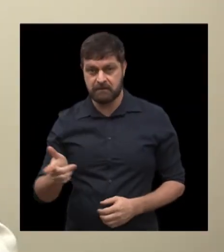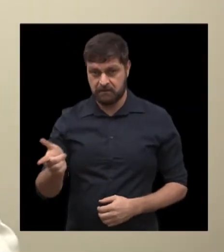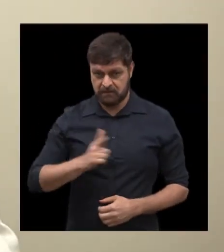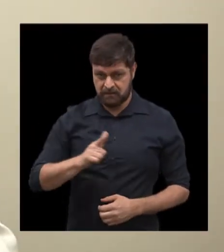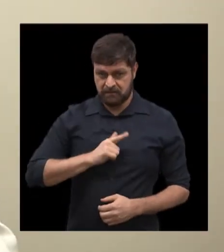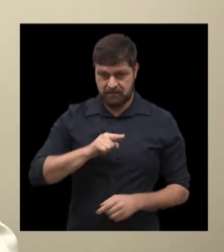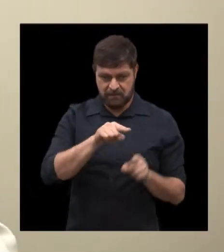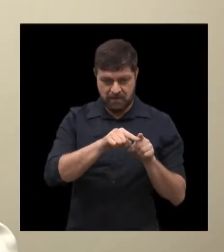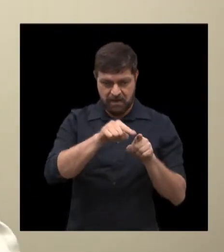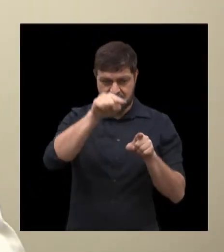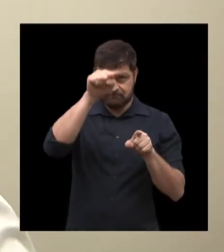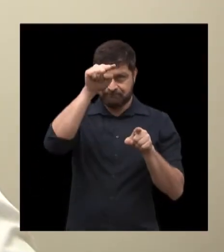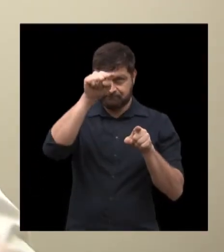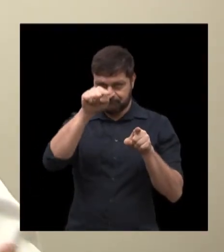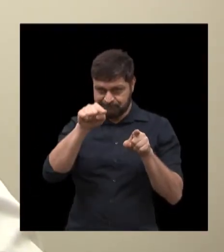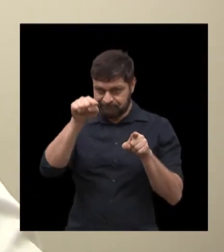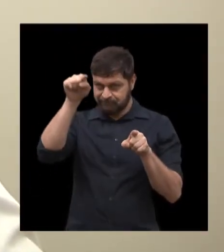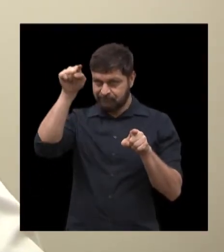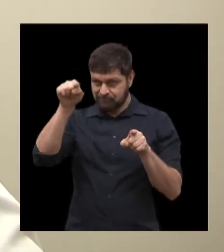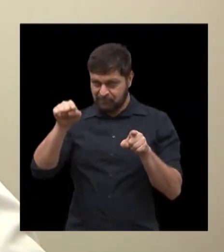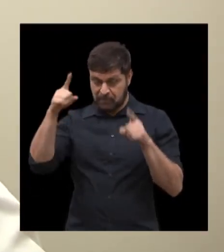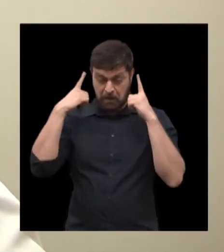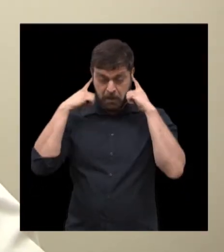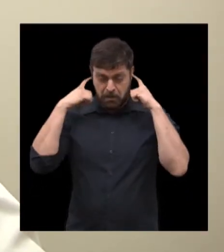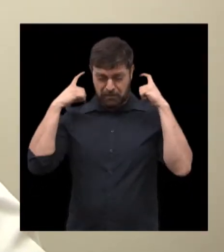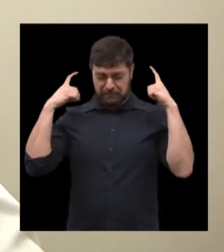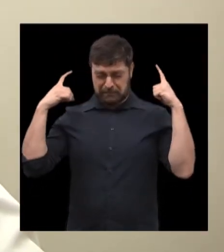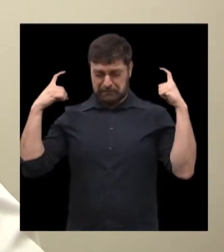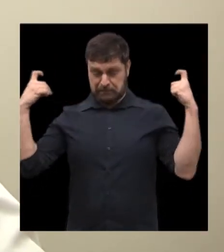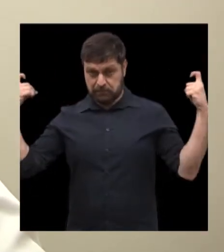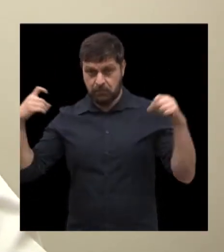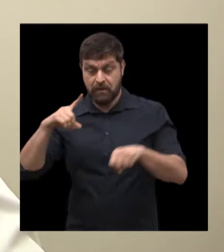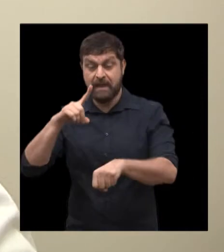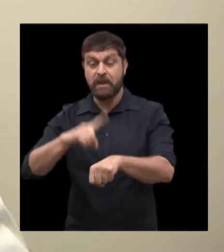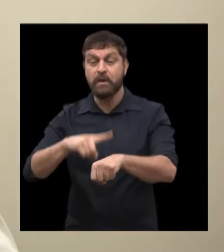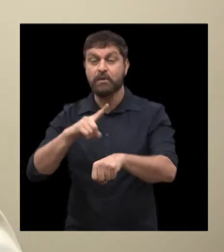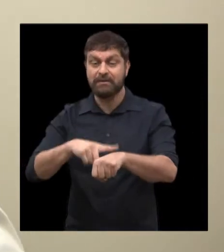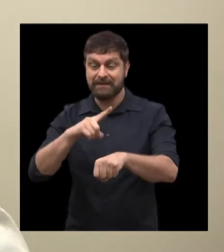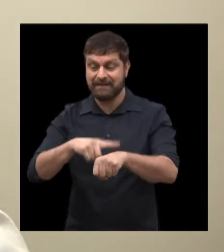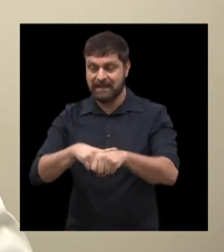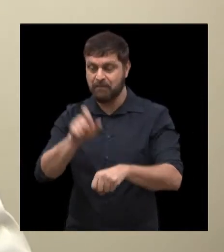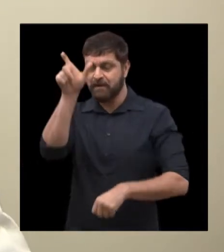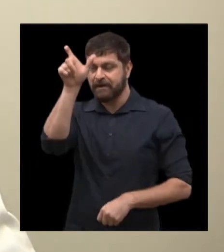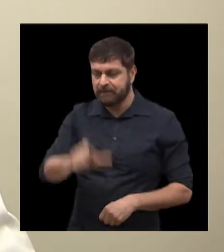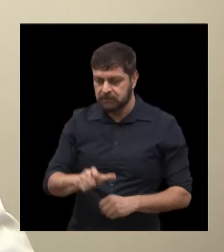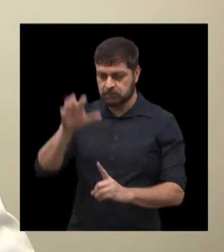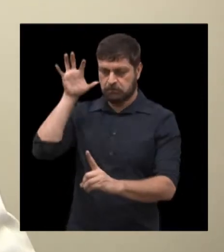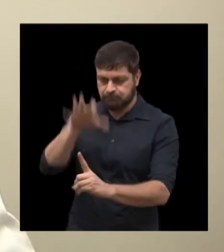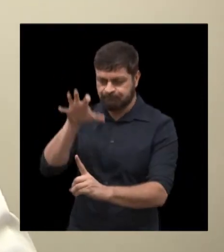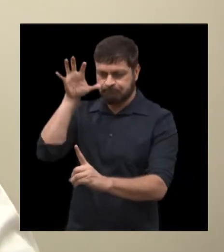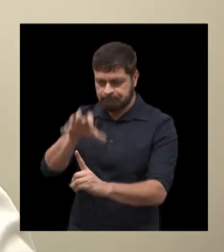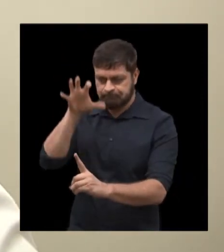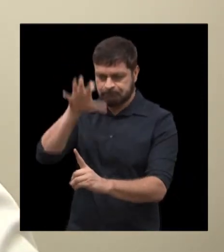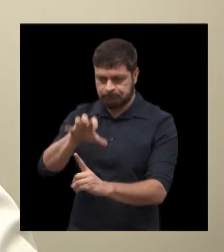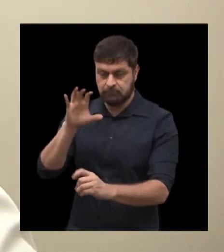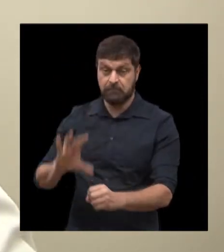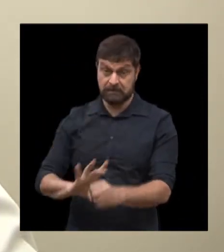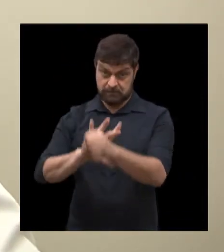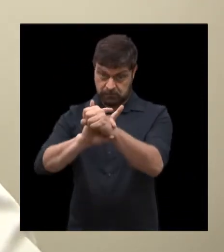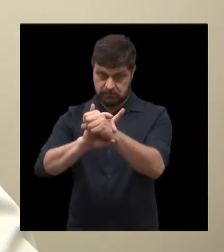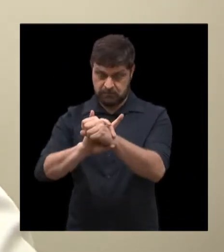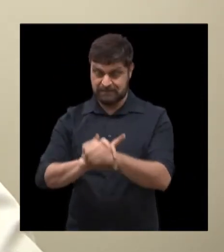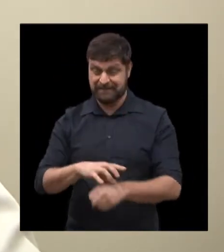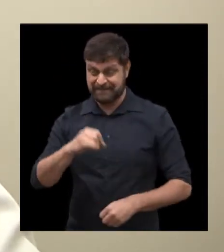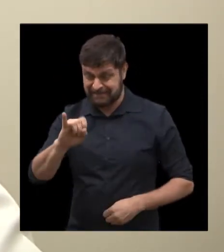uma escala em relação ao volume do som, a intensidade sonora e o período de exposição segura. Ou seja,